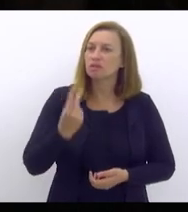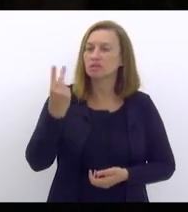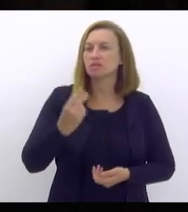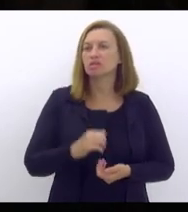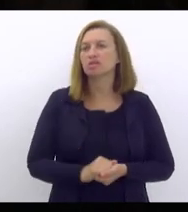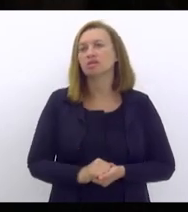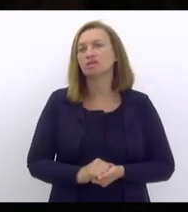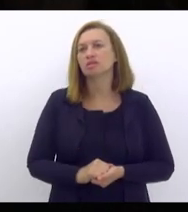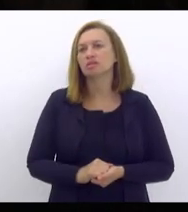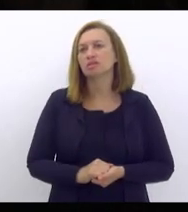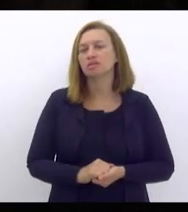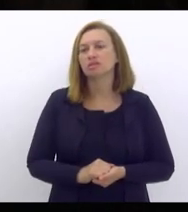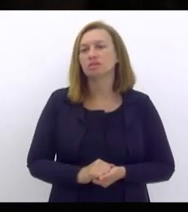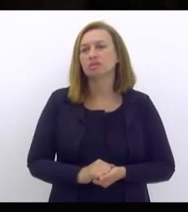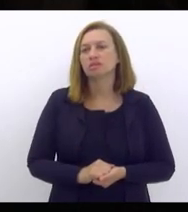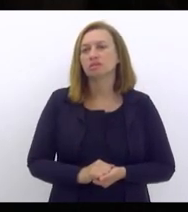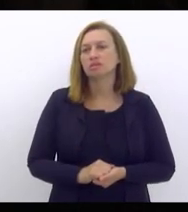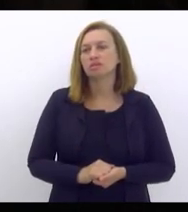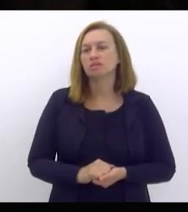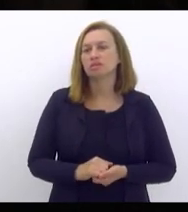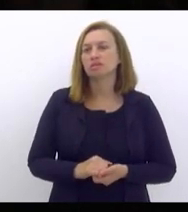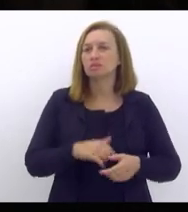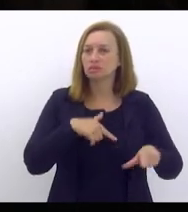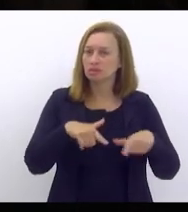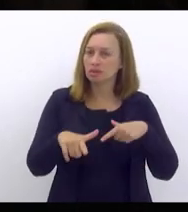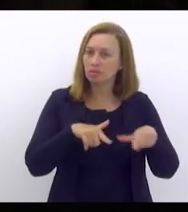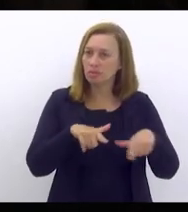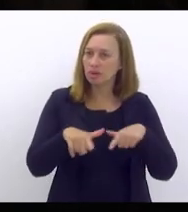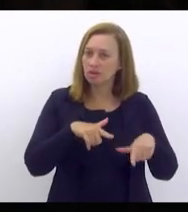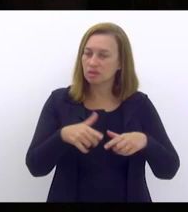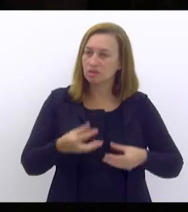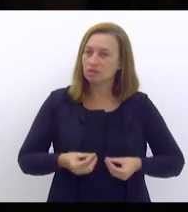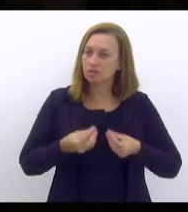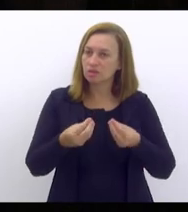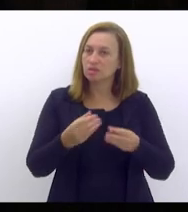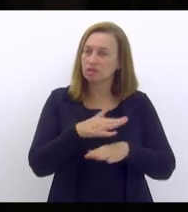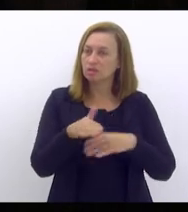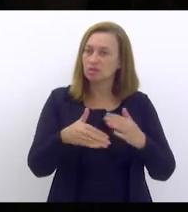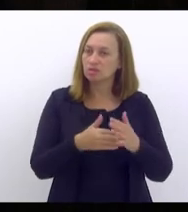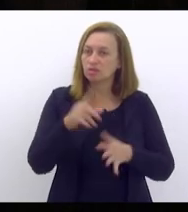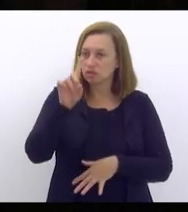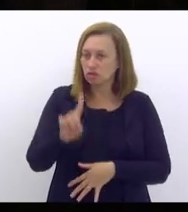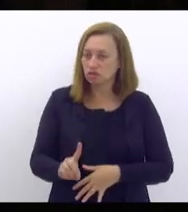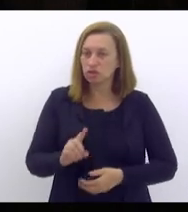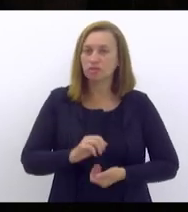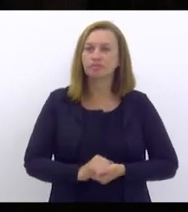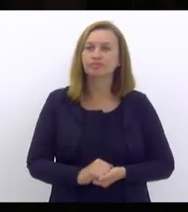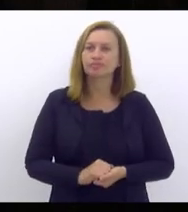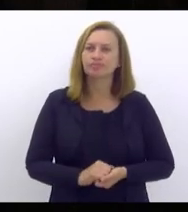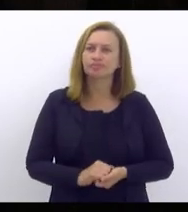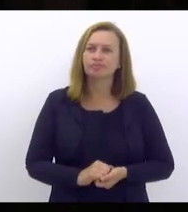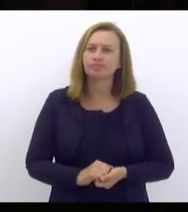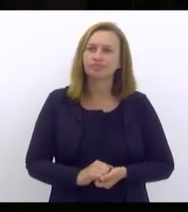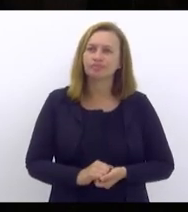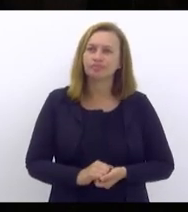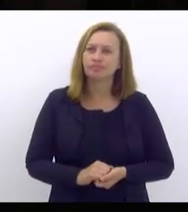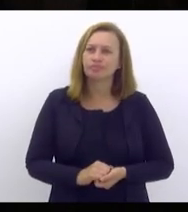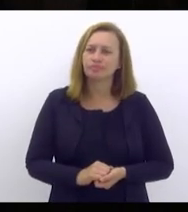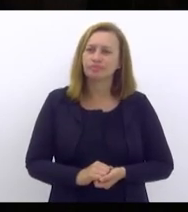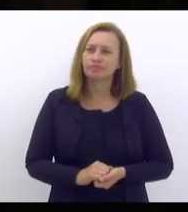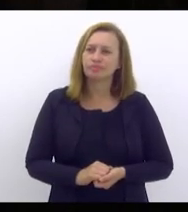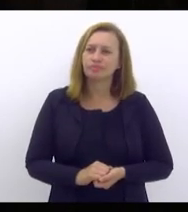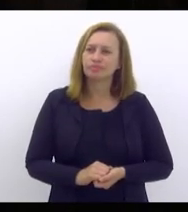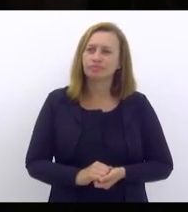a sua jornada laboral, entregando a elas e a eles todos os direitos devidos.